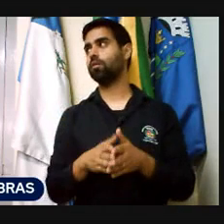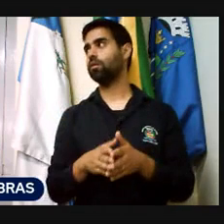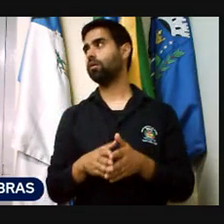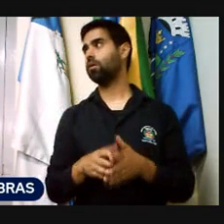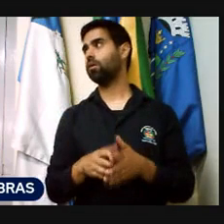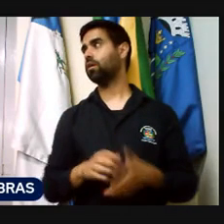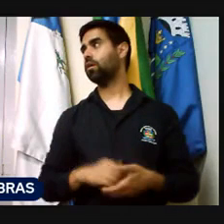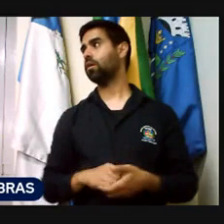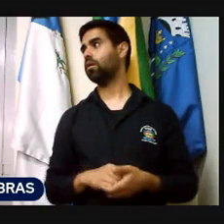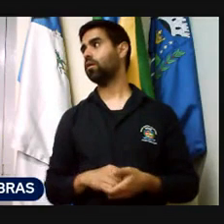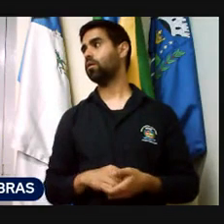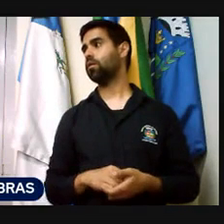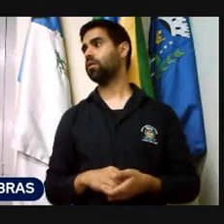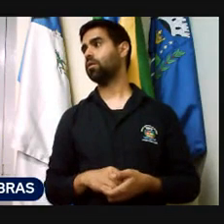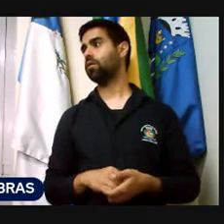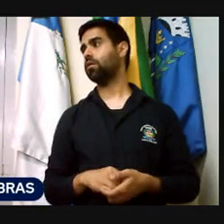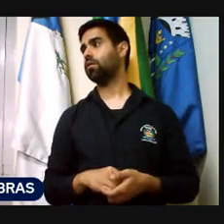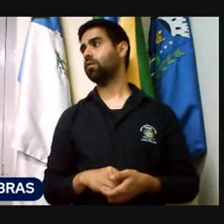autor?